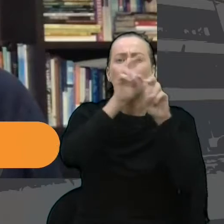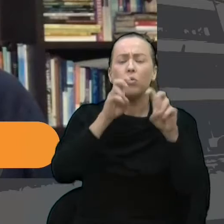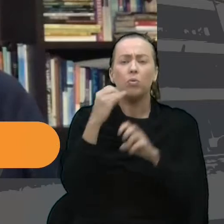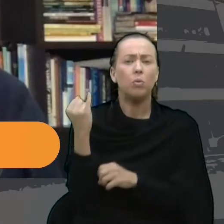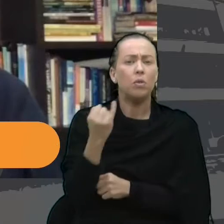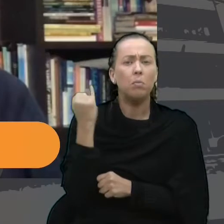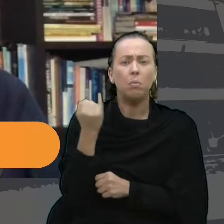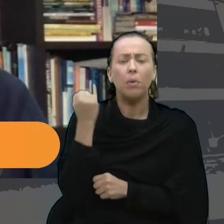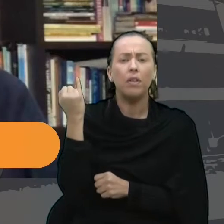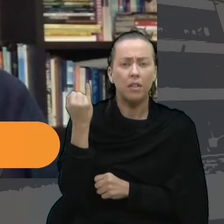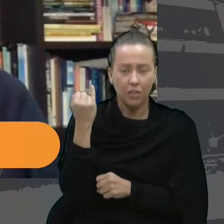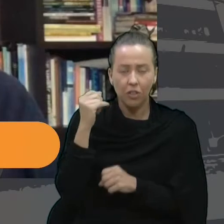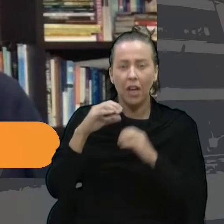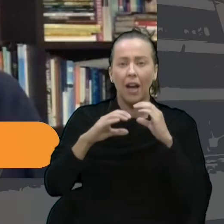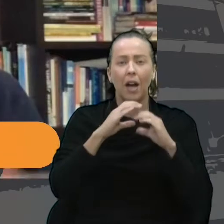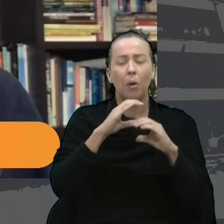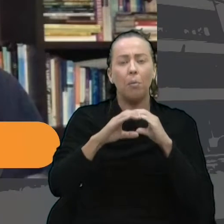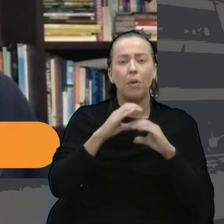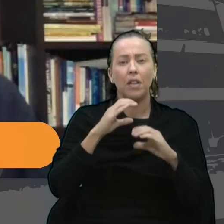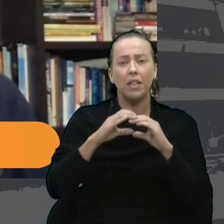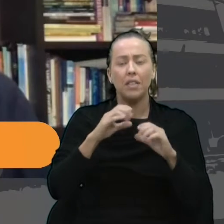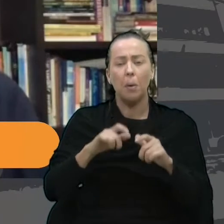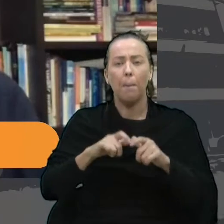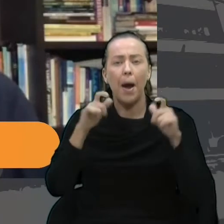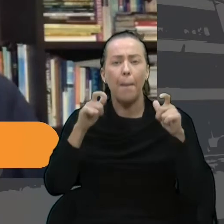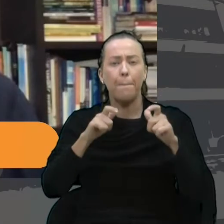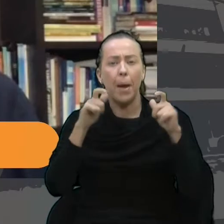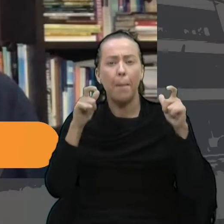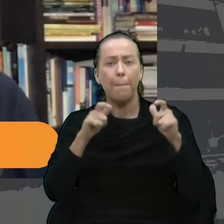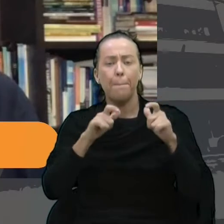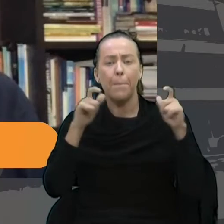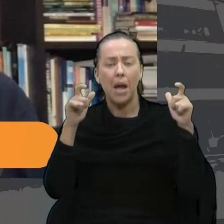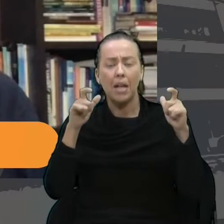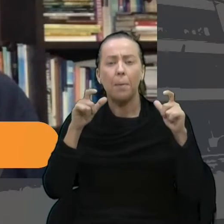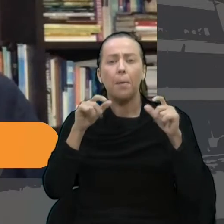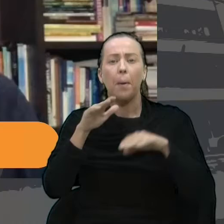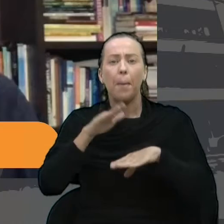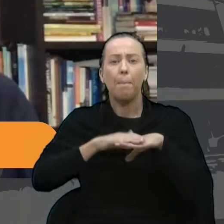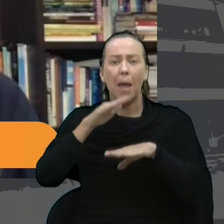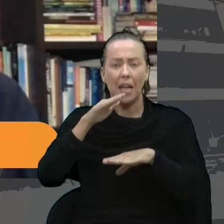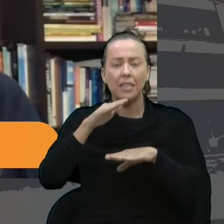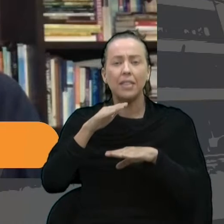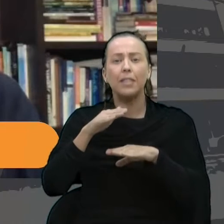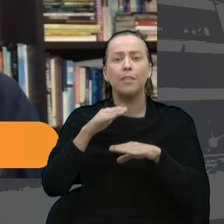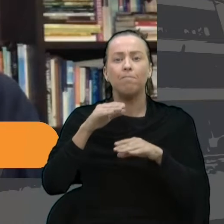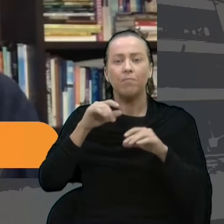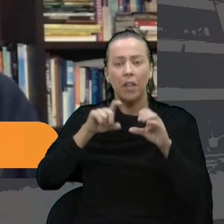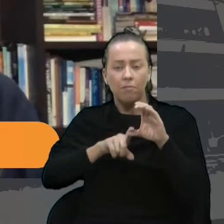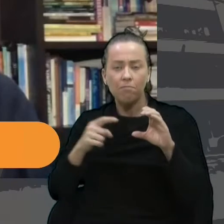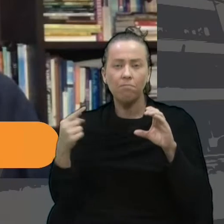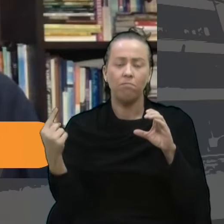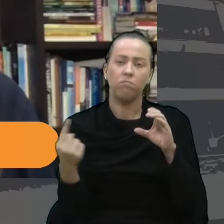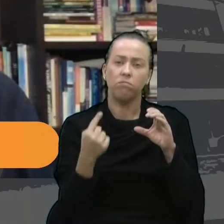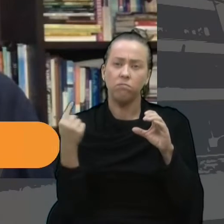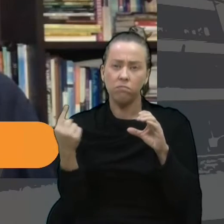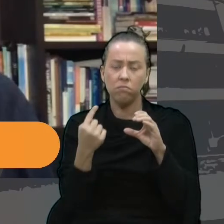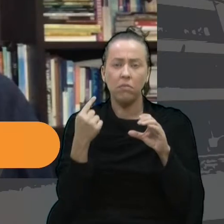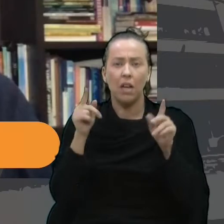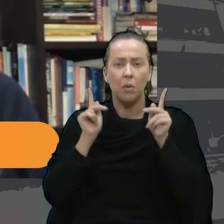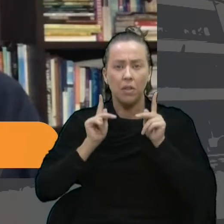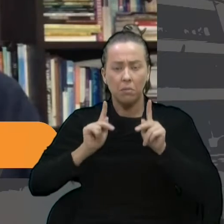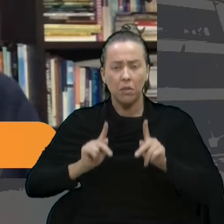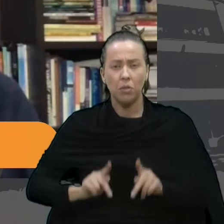importantes quanto a comunicação, cada vez se ampliando mais, se tornando mais individualizada, com as pessoas